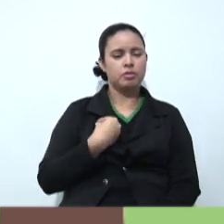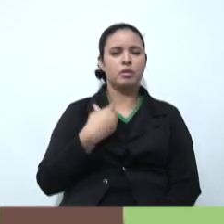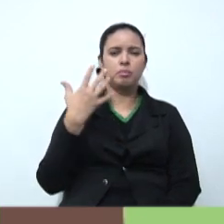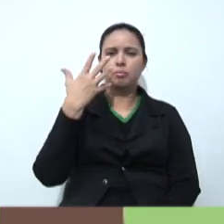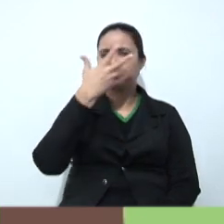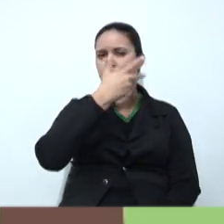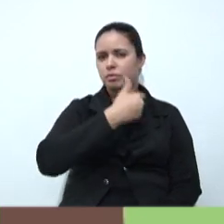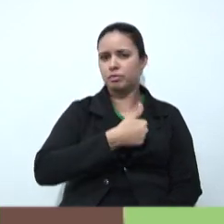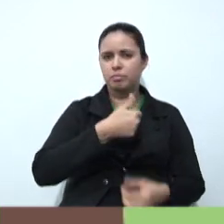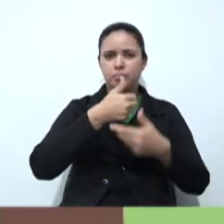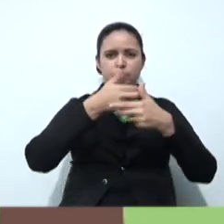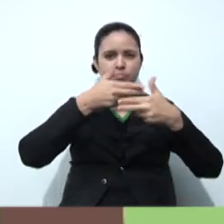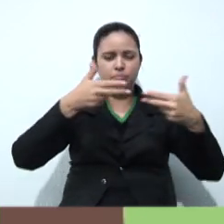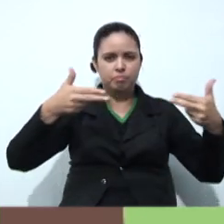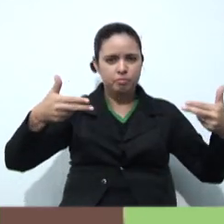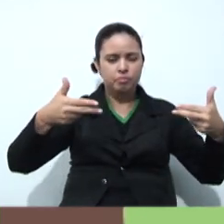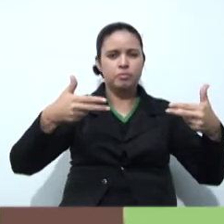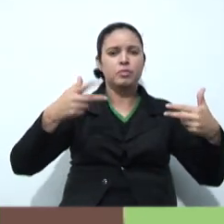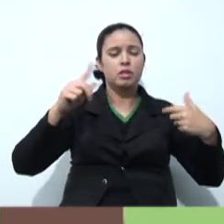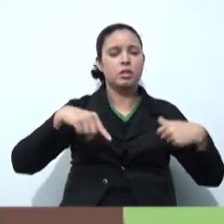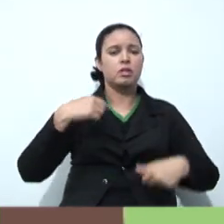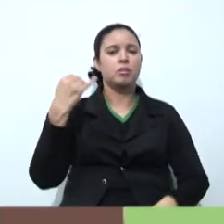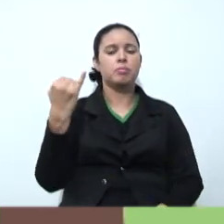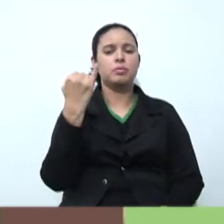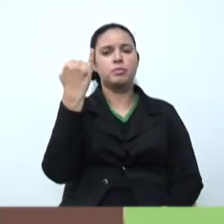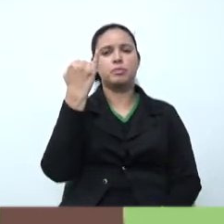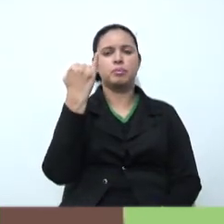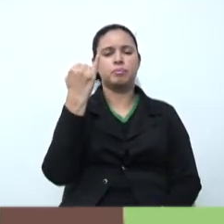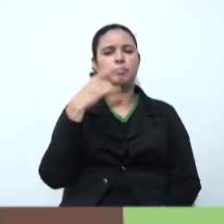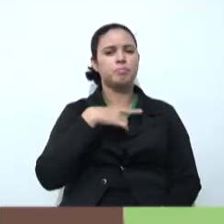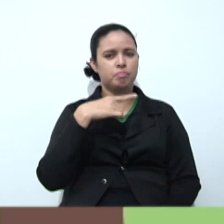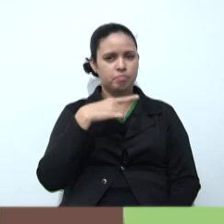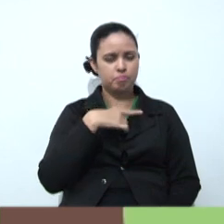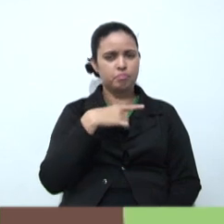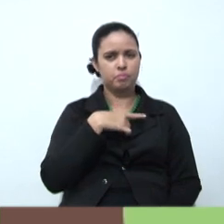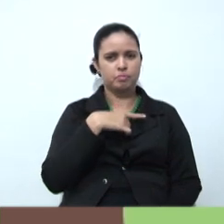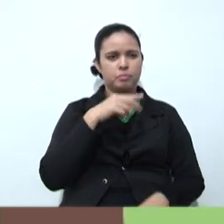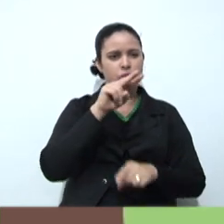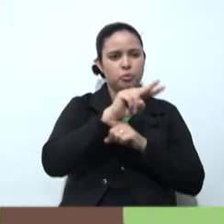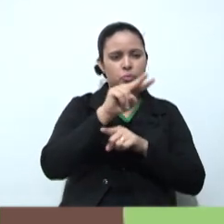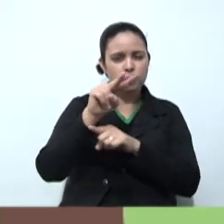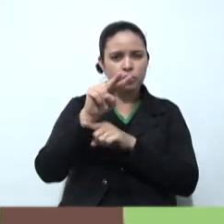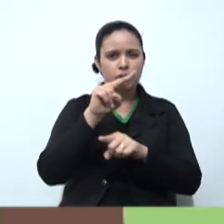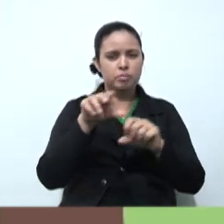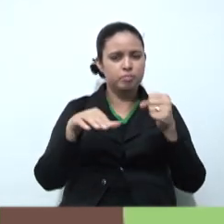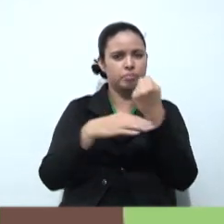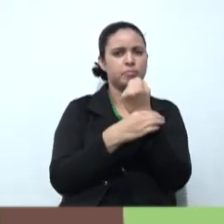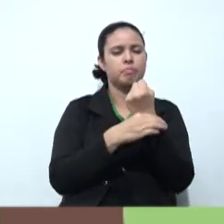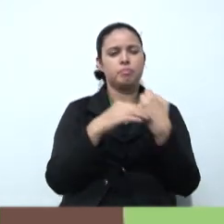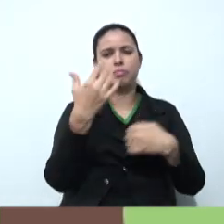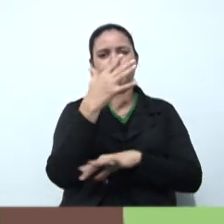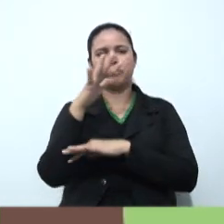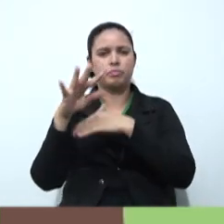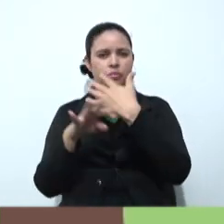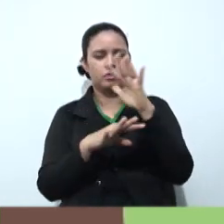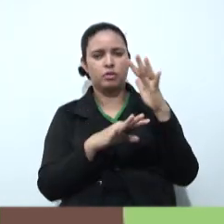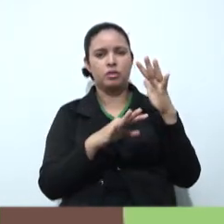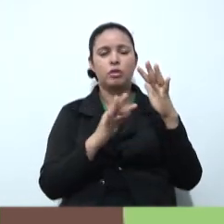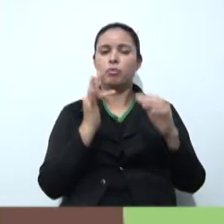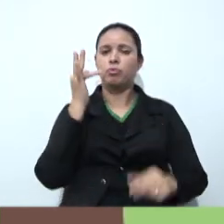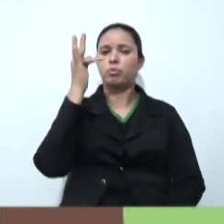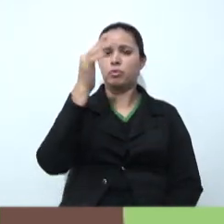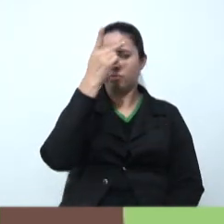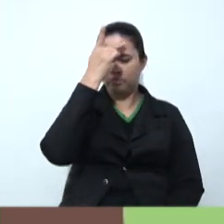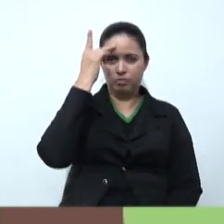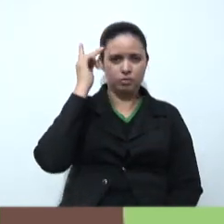belezas e recursos. Por isso, é necessário criar hábitos de preservação. Assim, garantimos que as gerações futuras vejam